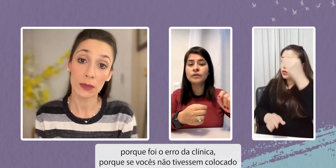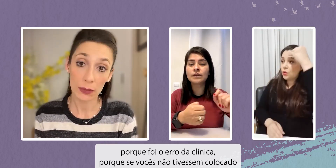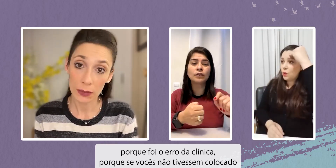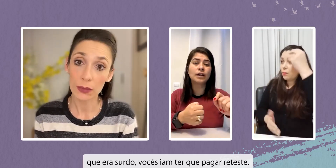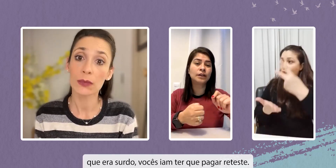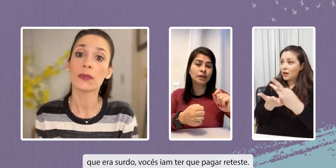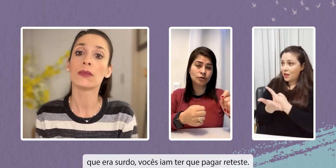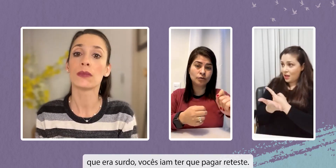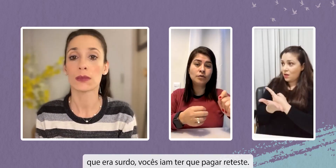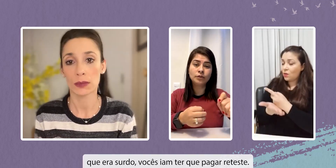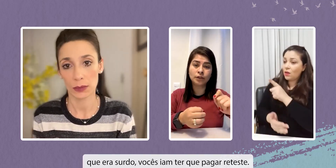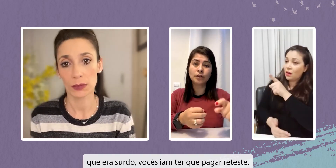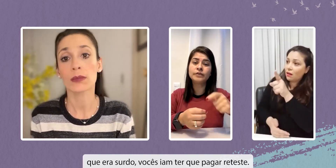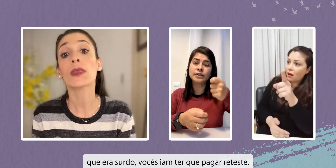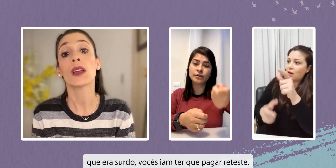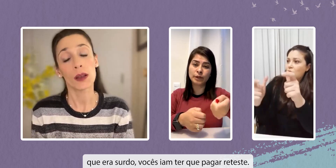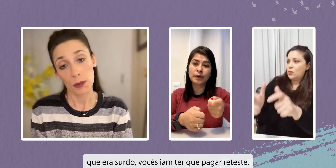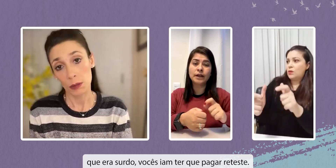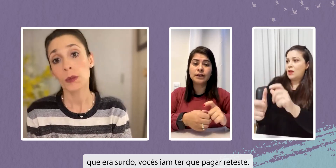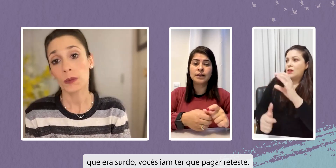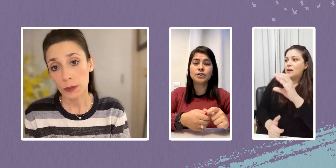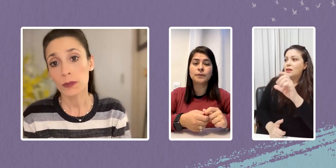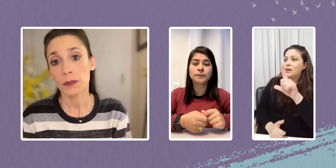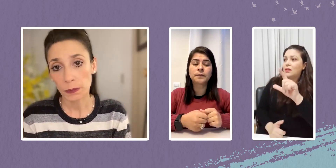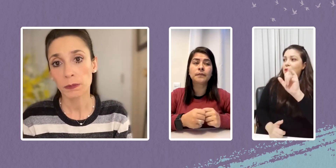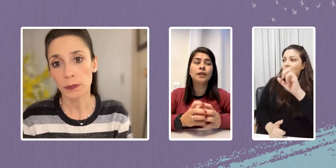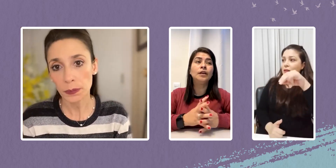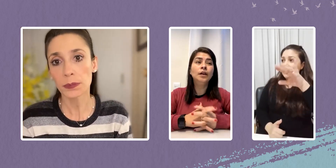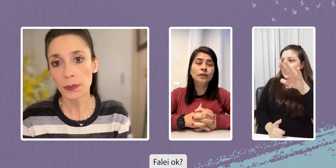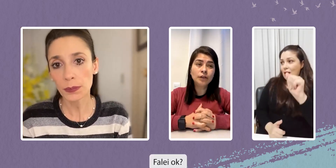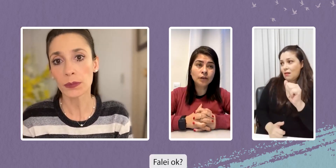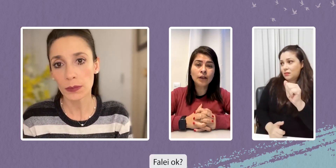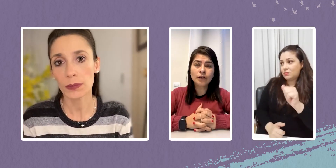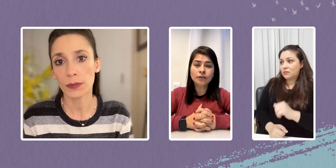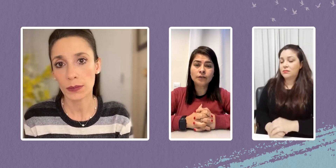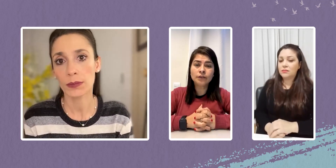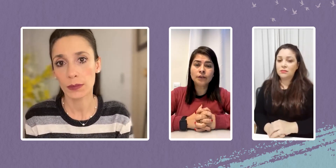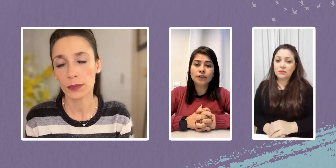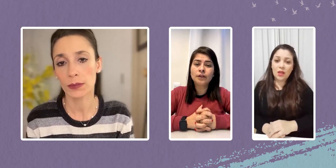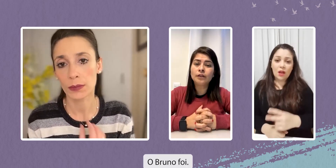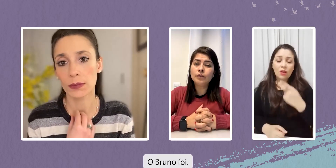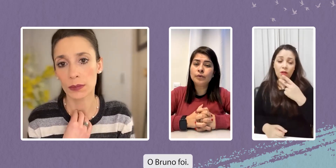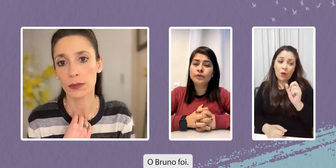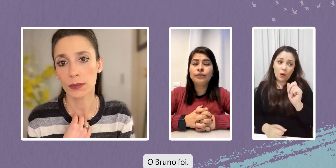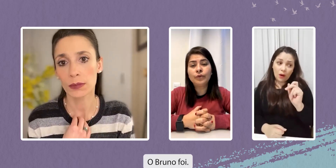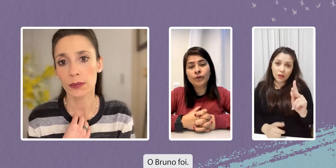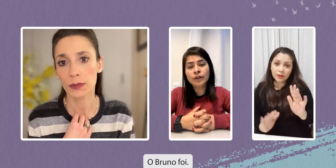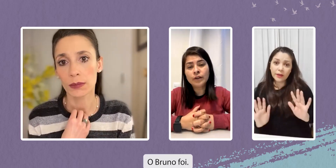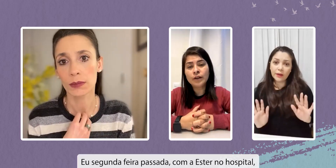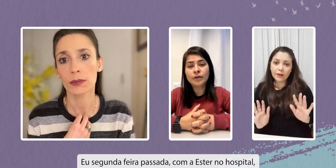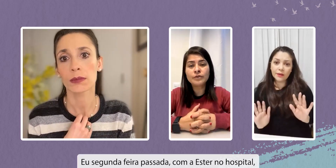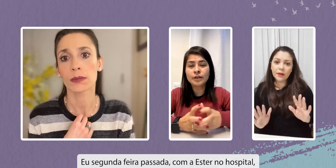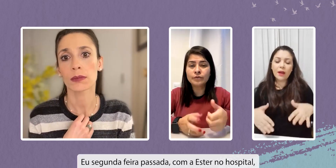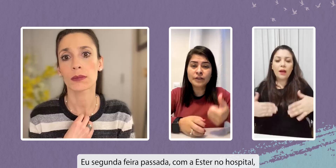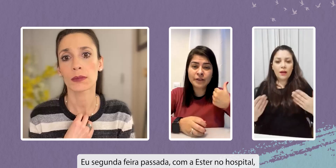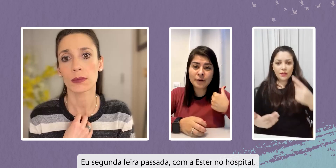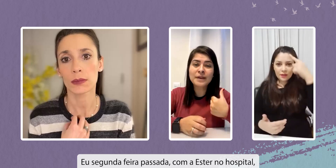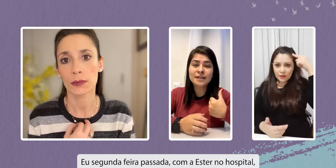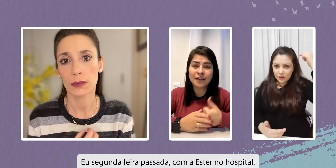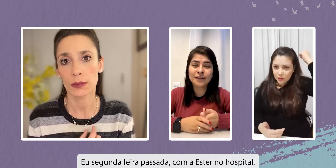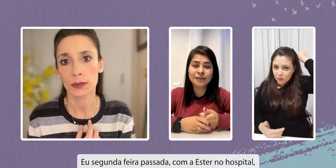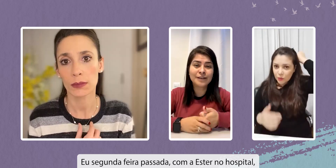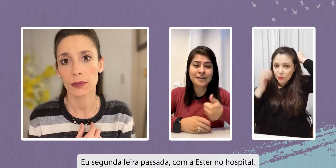vocês não tivessem colocado que era surdo, vocês iam ter que pagar reteste. Eu, ok. O Bruno foi, eu,